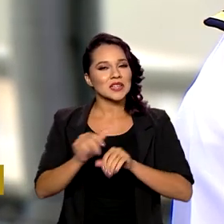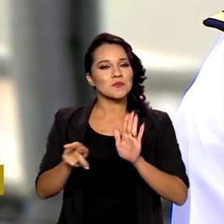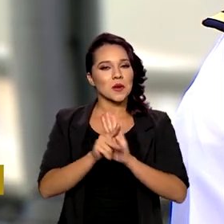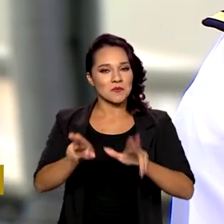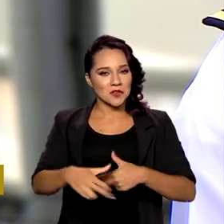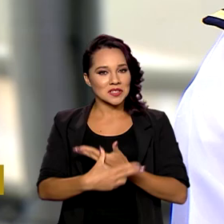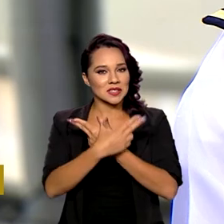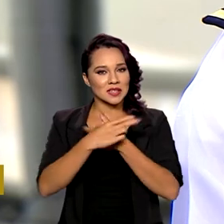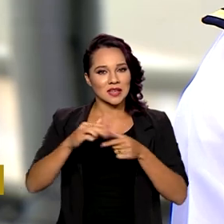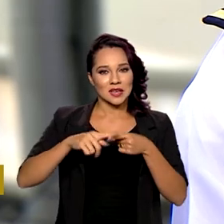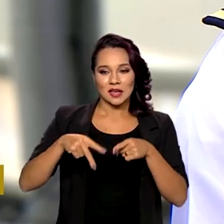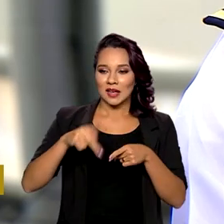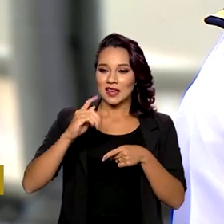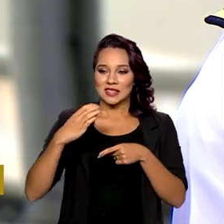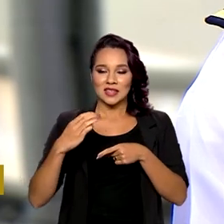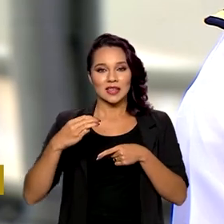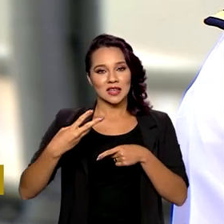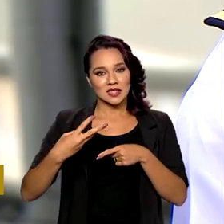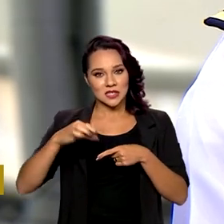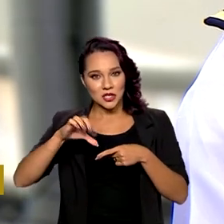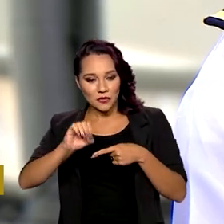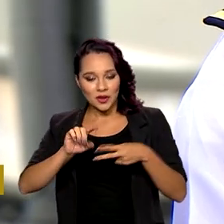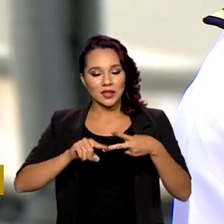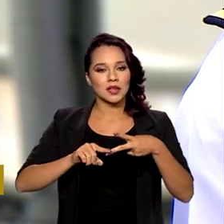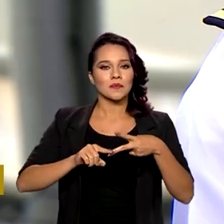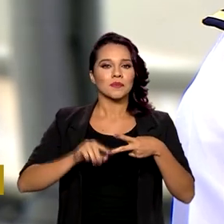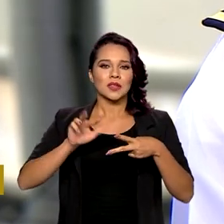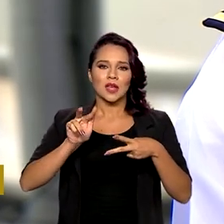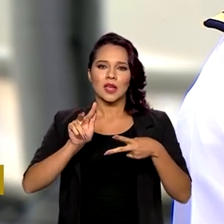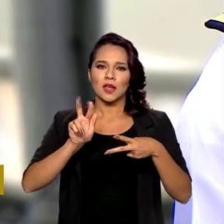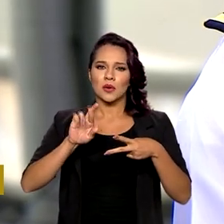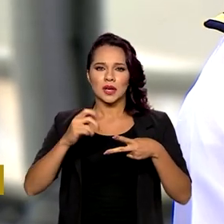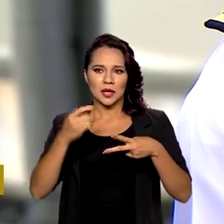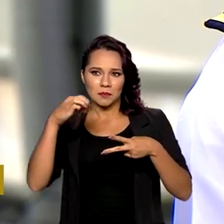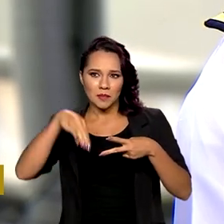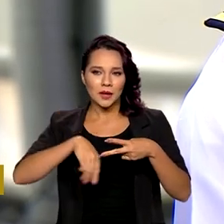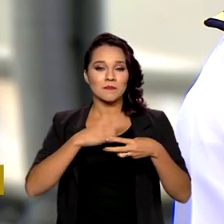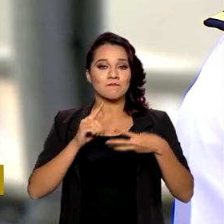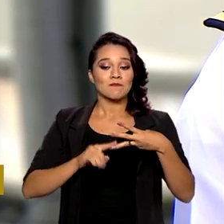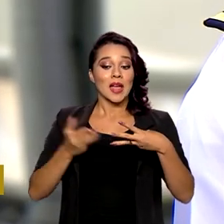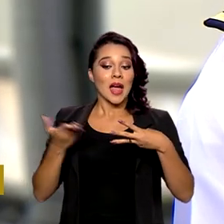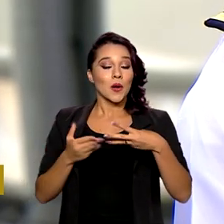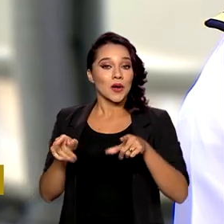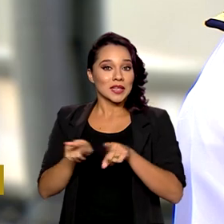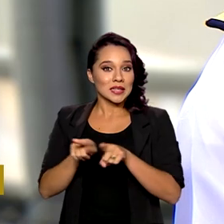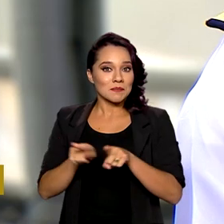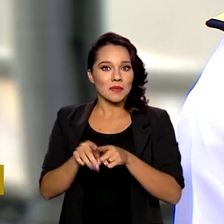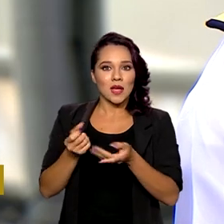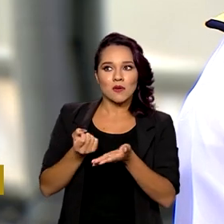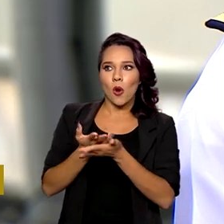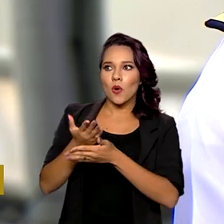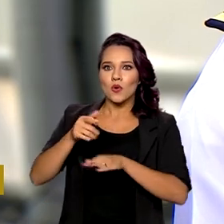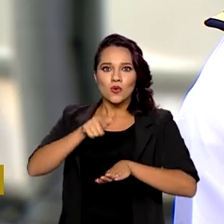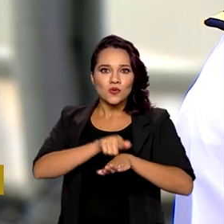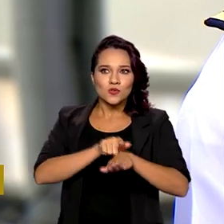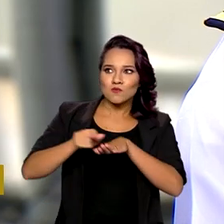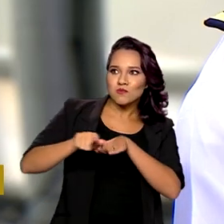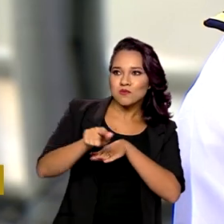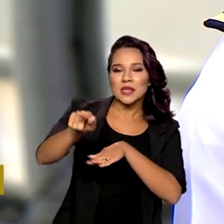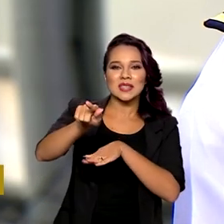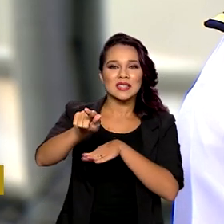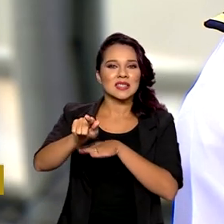Aérea, KC-390 Millennium, temos o nosso F-39 Gripen, agora com as nossas aquisições dos mísseis